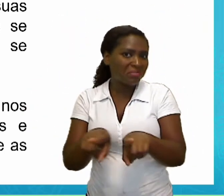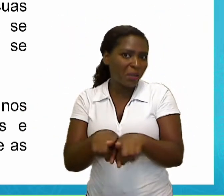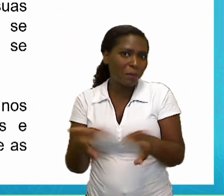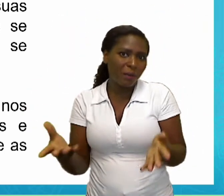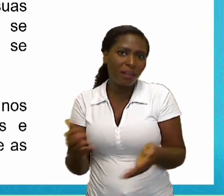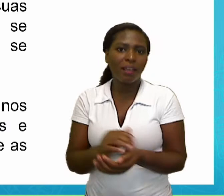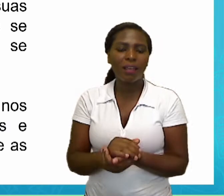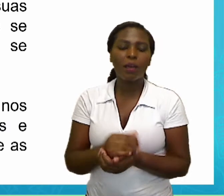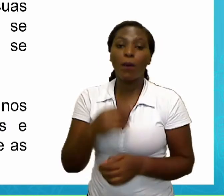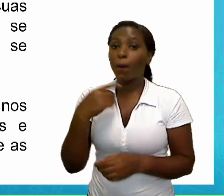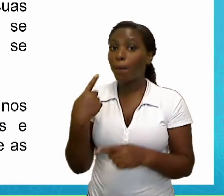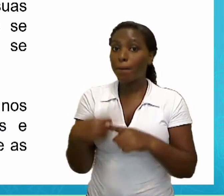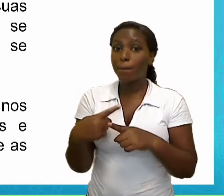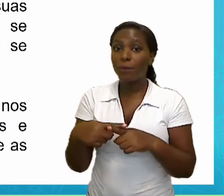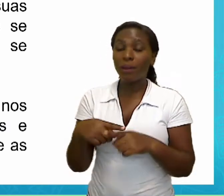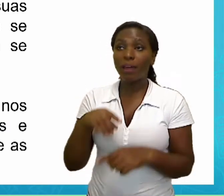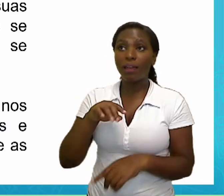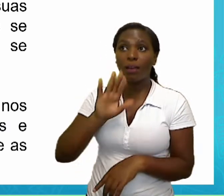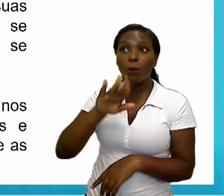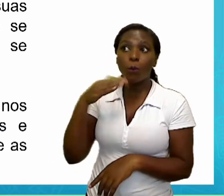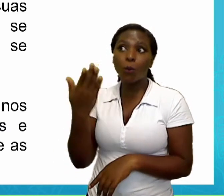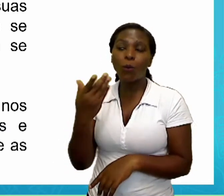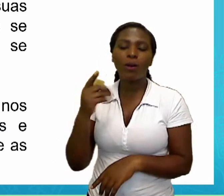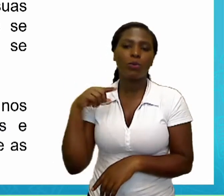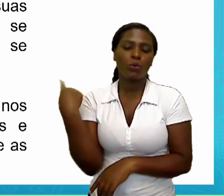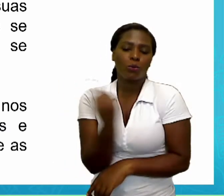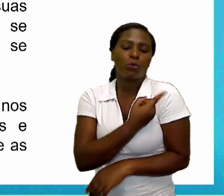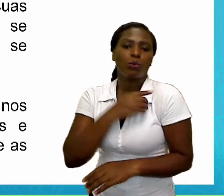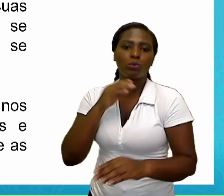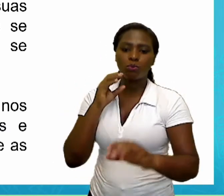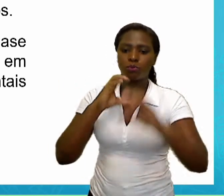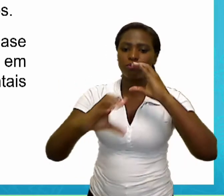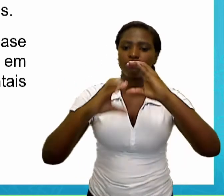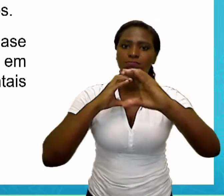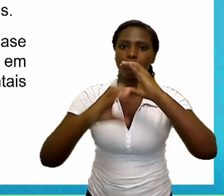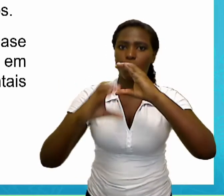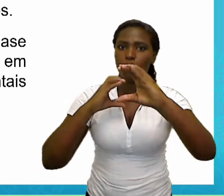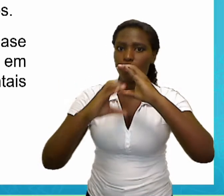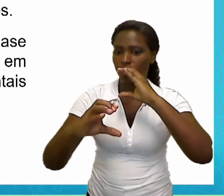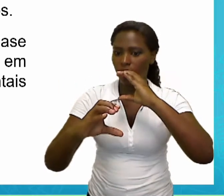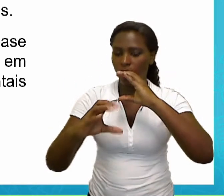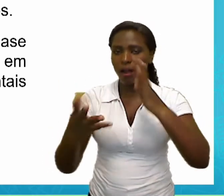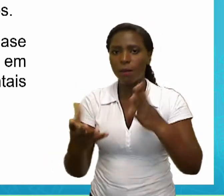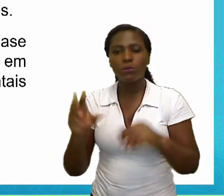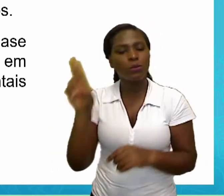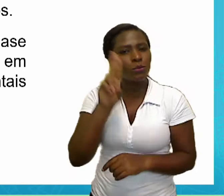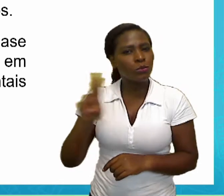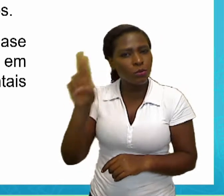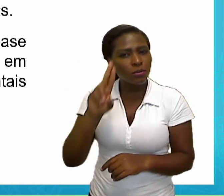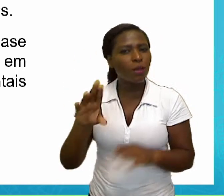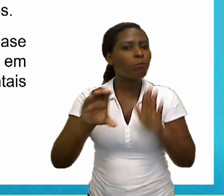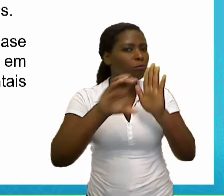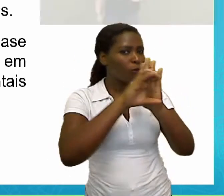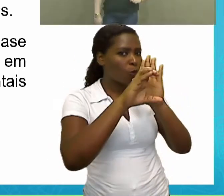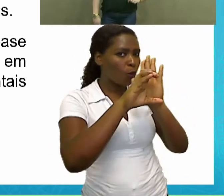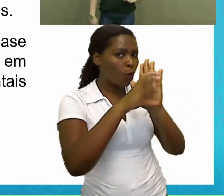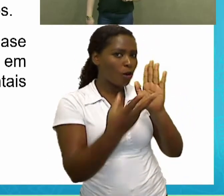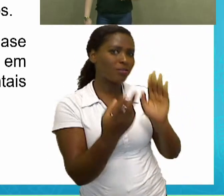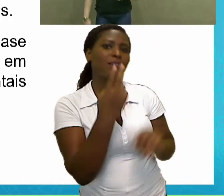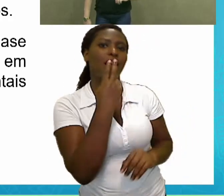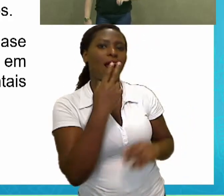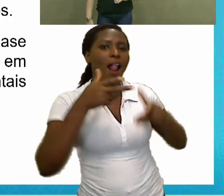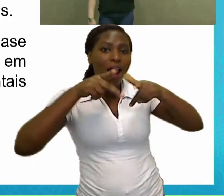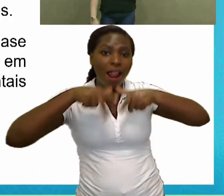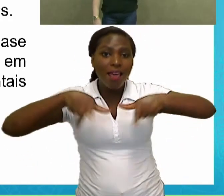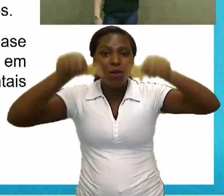de interpretação do mundo, da interpretação do mundo. E é por meio da linguagem que